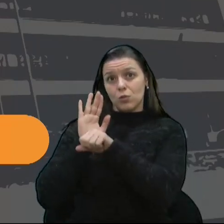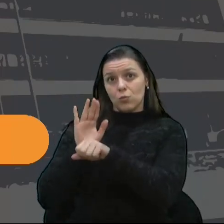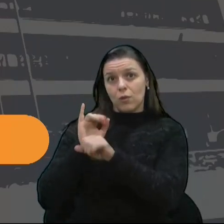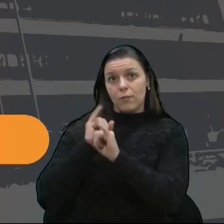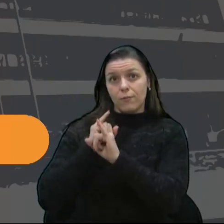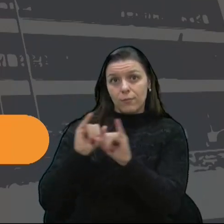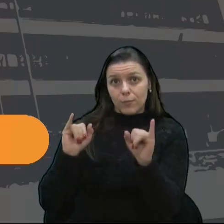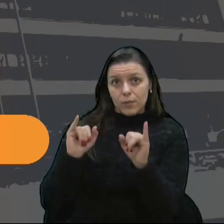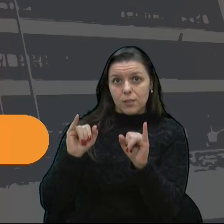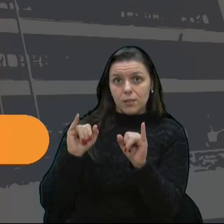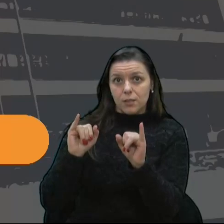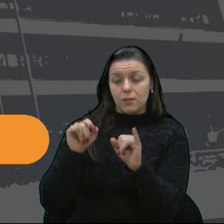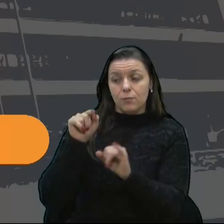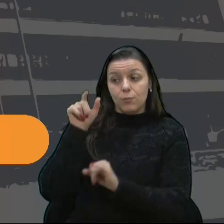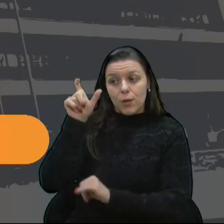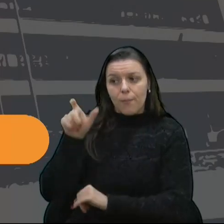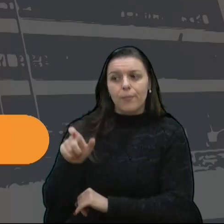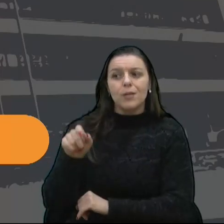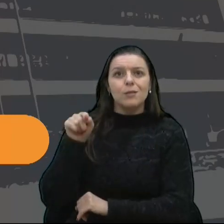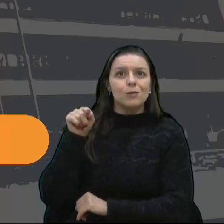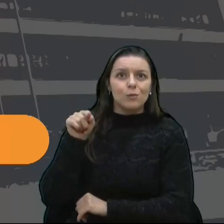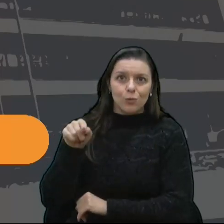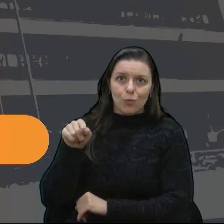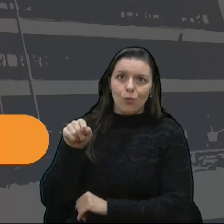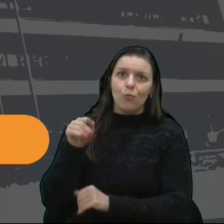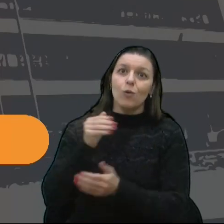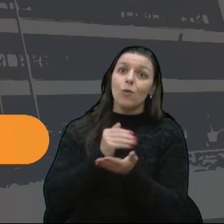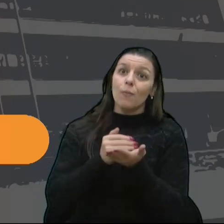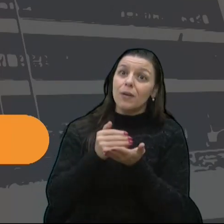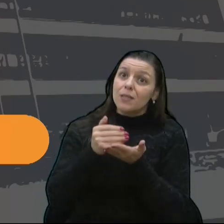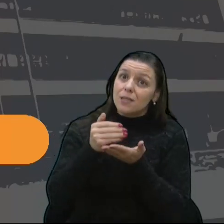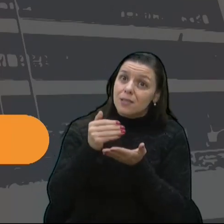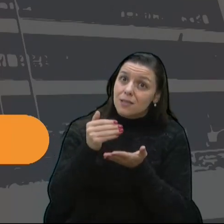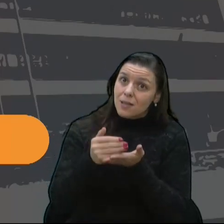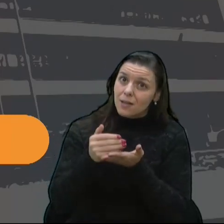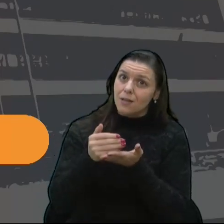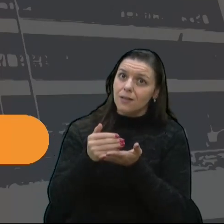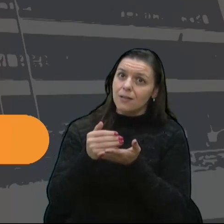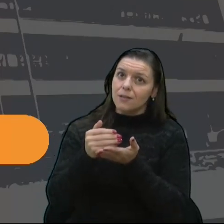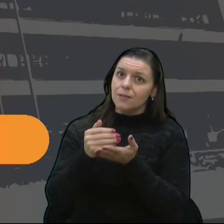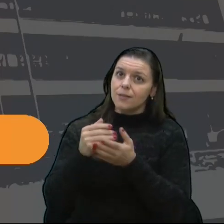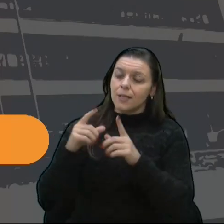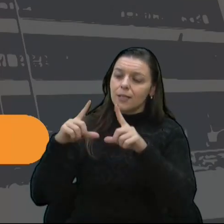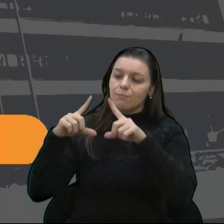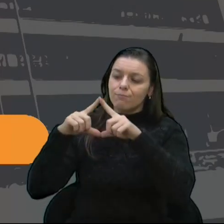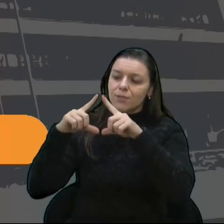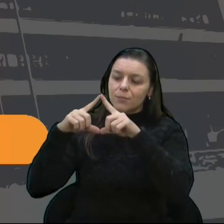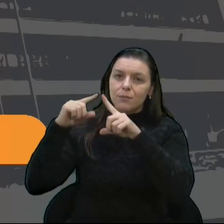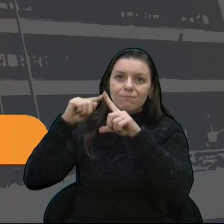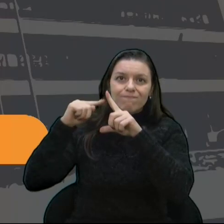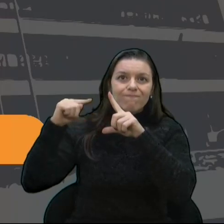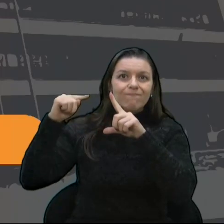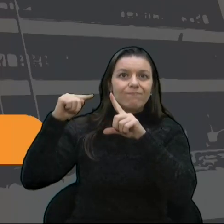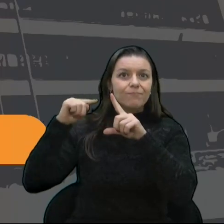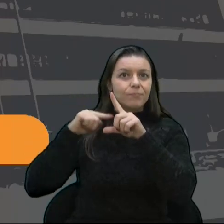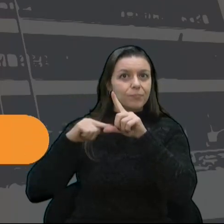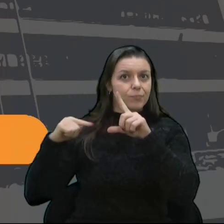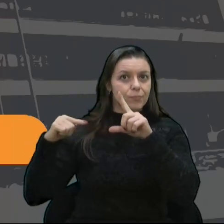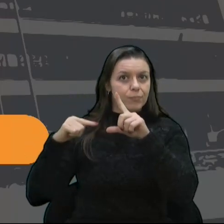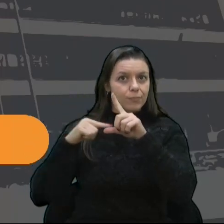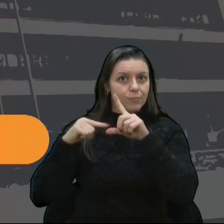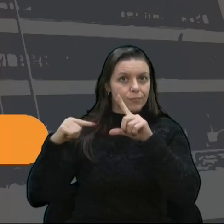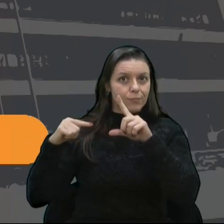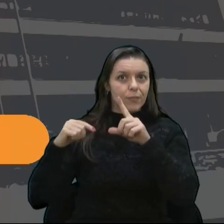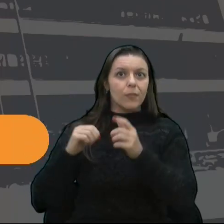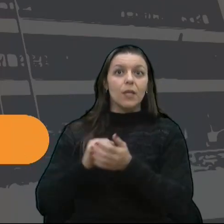diferença muito grande para iniciativas que estão na base da pirâmide. Então, não necessariamente você precisa